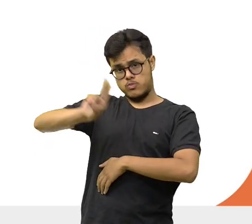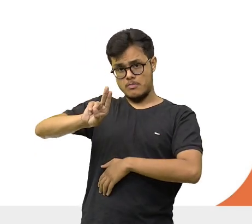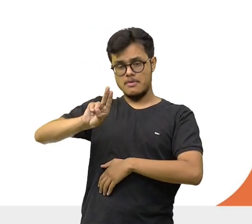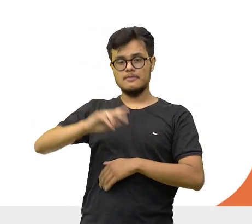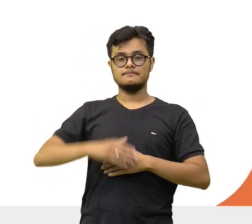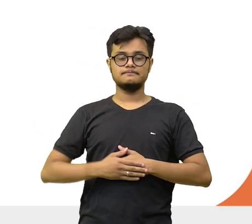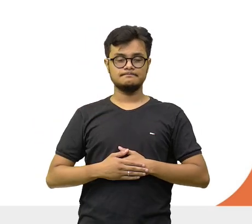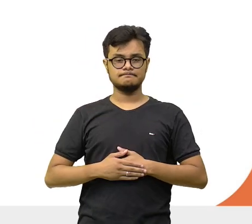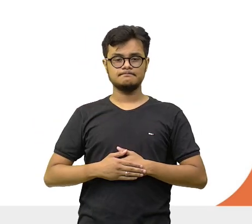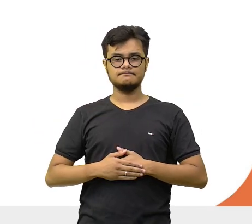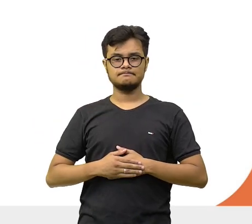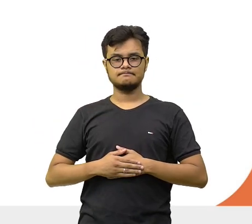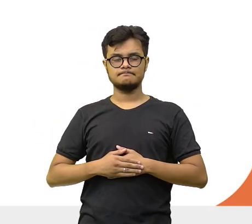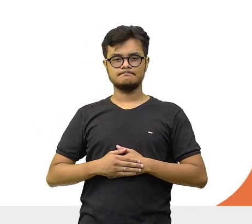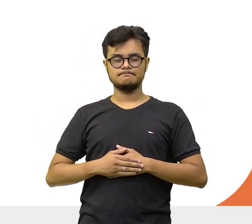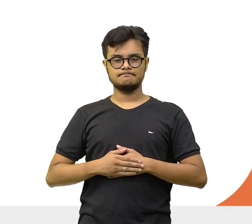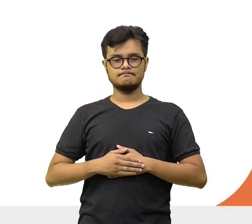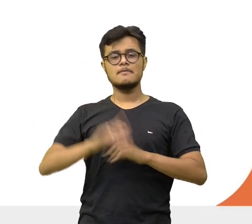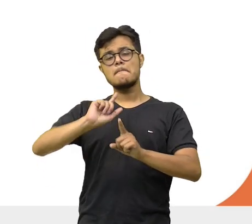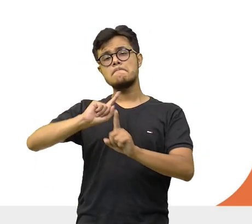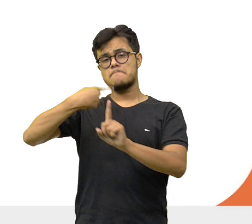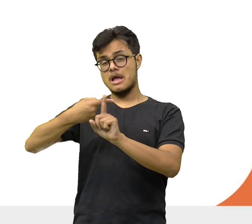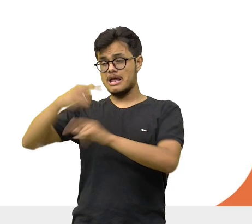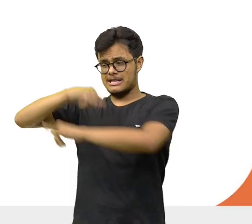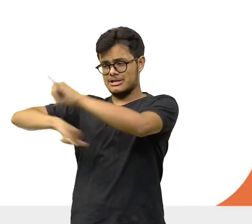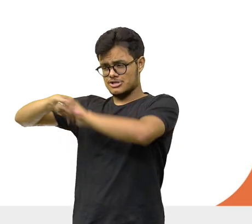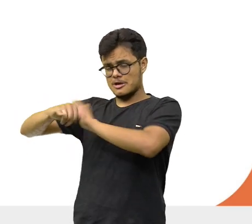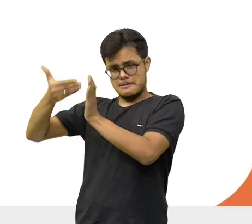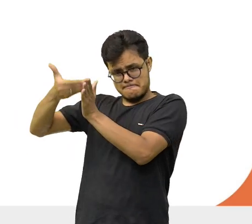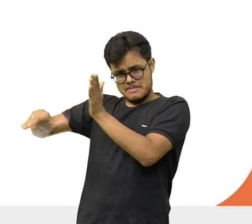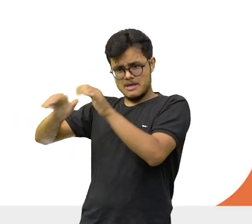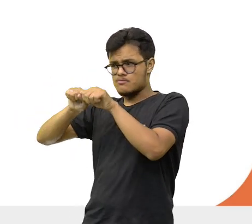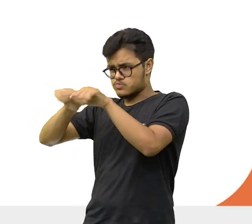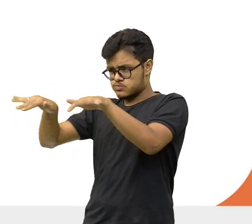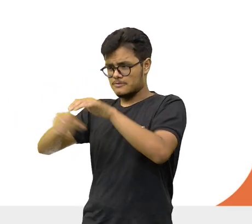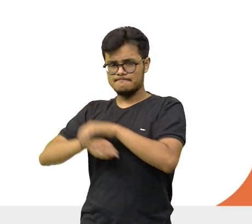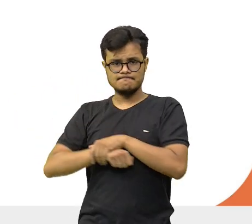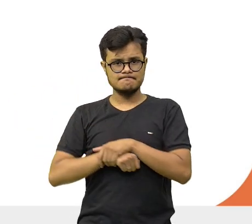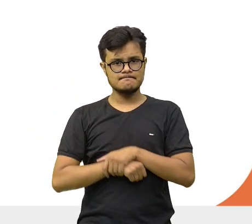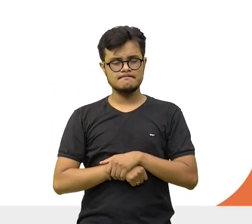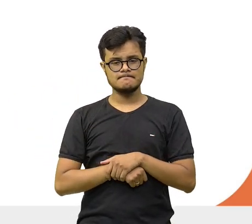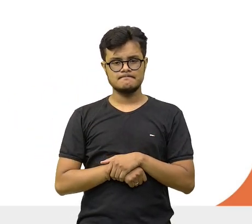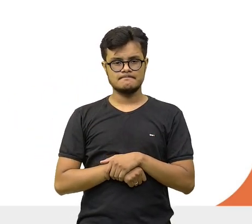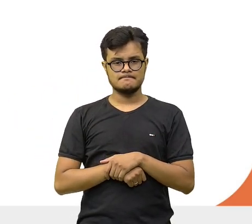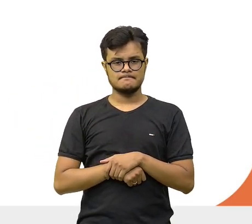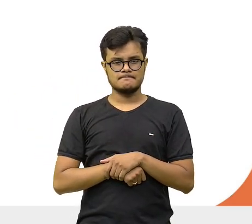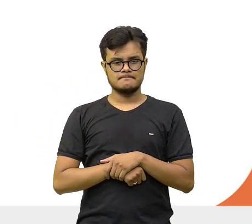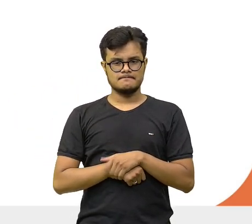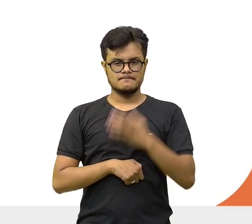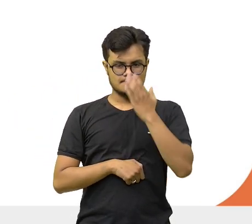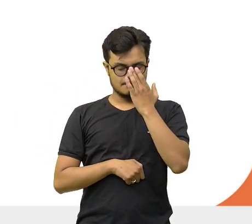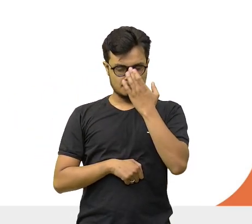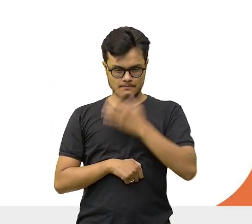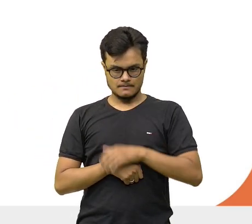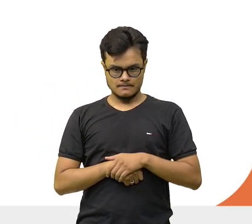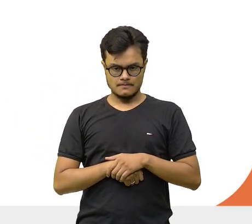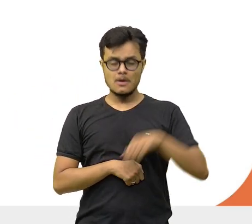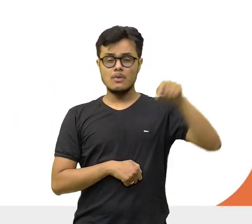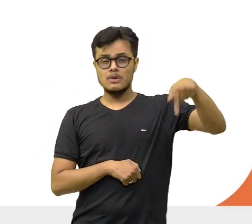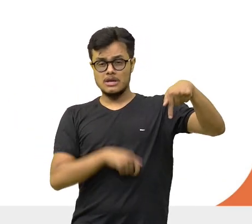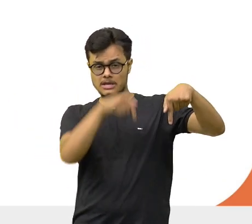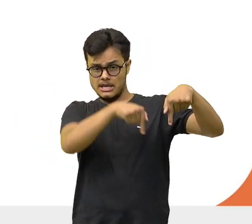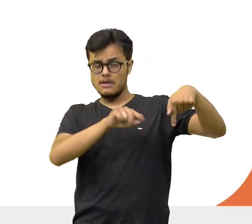mais a energia dissipada. E aí a energia total, lembrando, é o Q da fonte